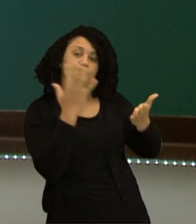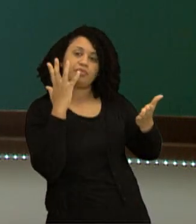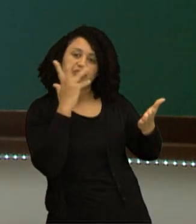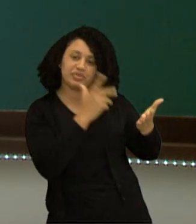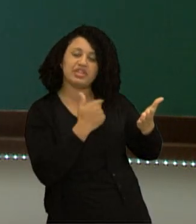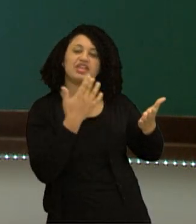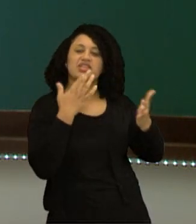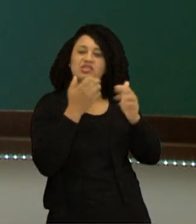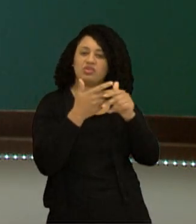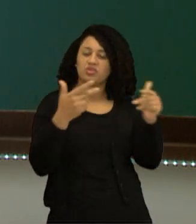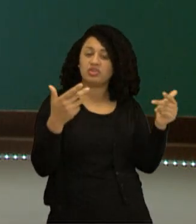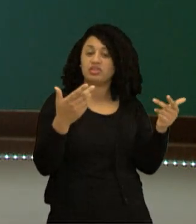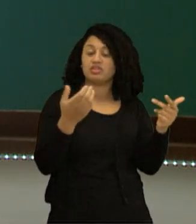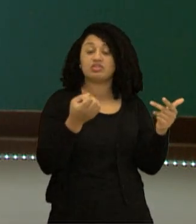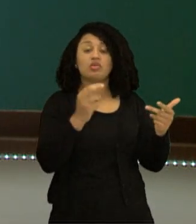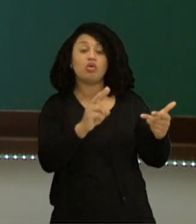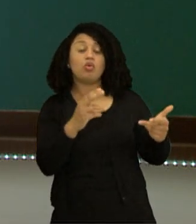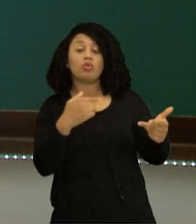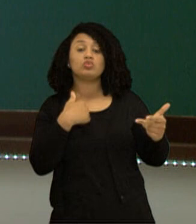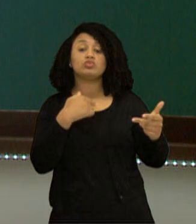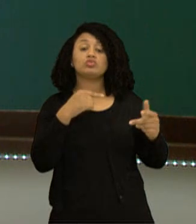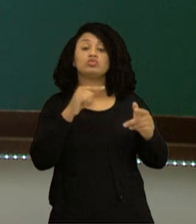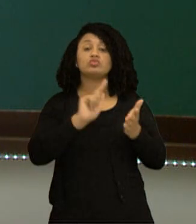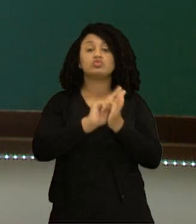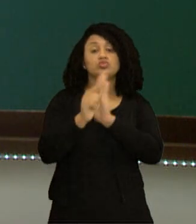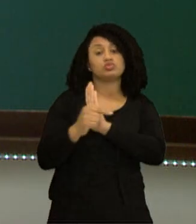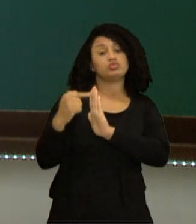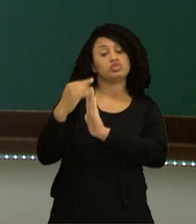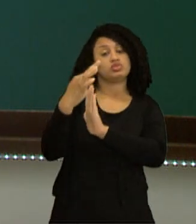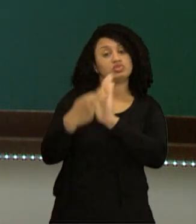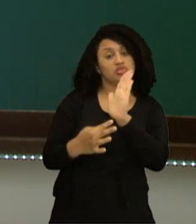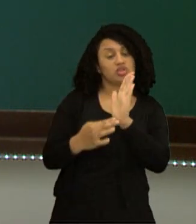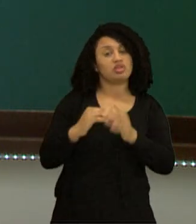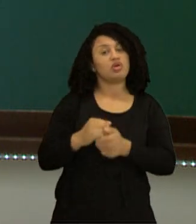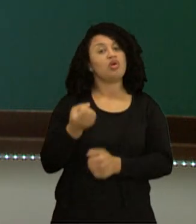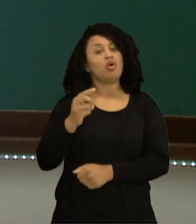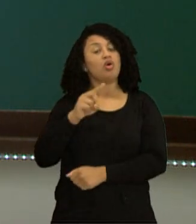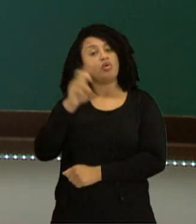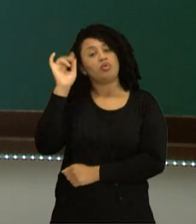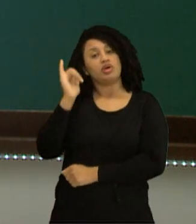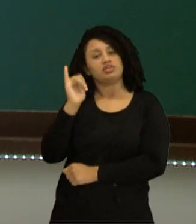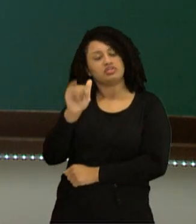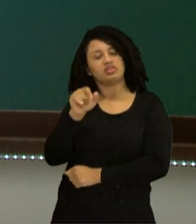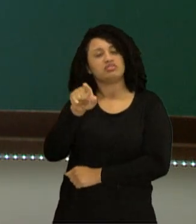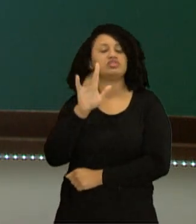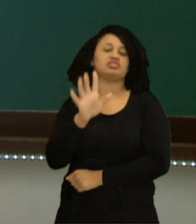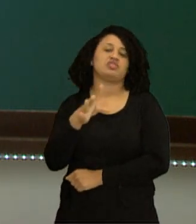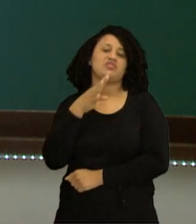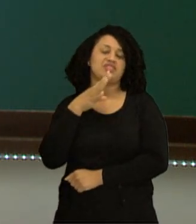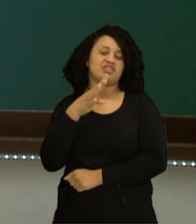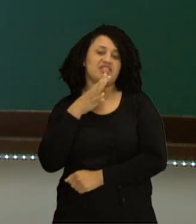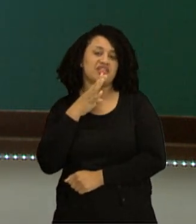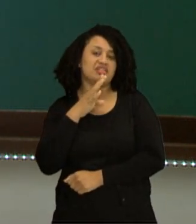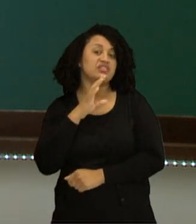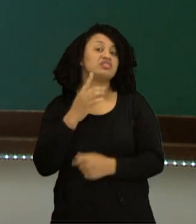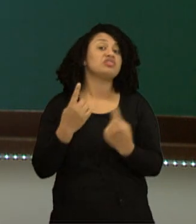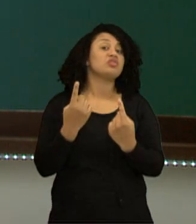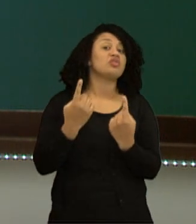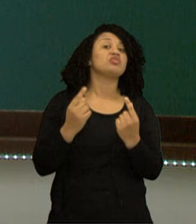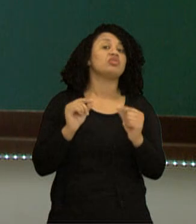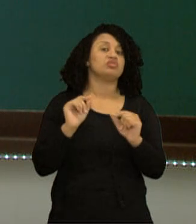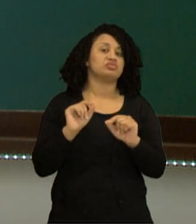bonita, colorida? É o gênero? Ou é a história, você já ouviu falar? Algum amigo te indicou? Thinking about